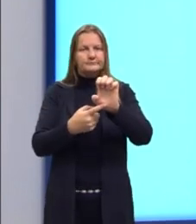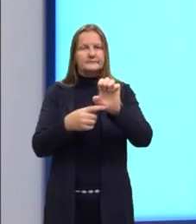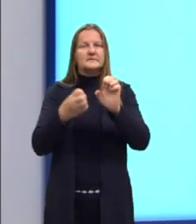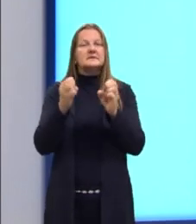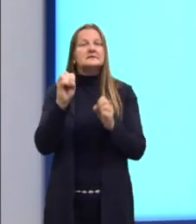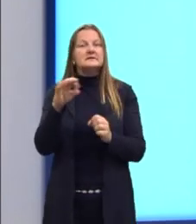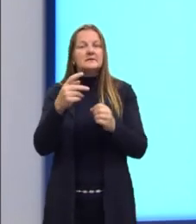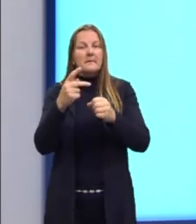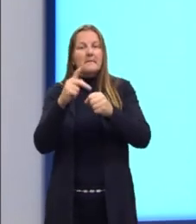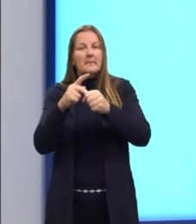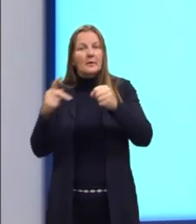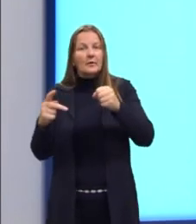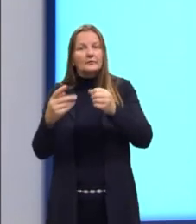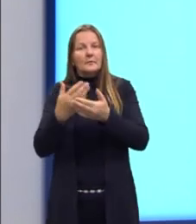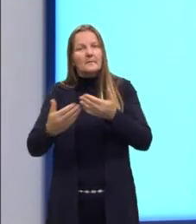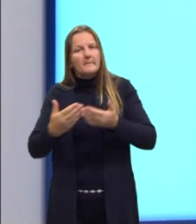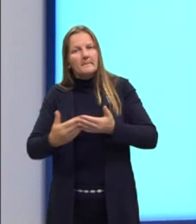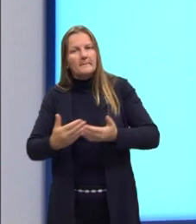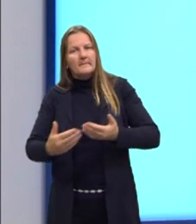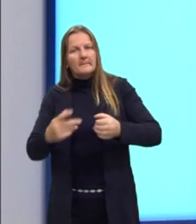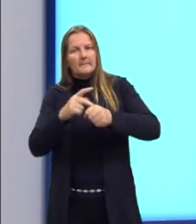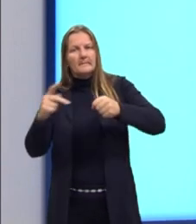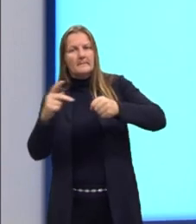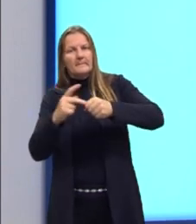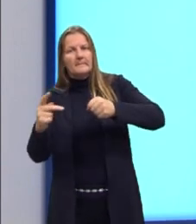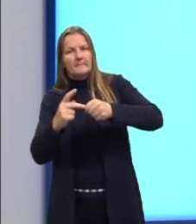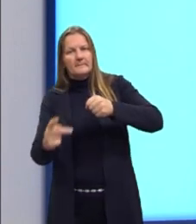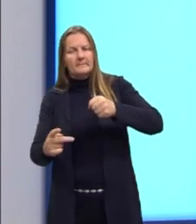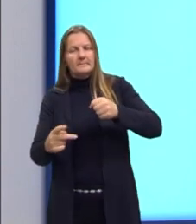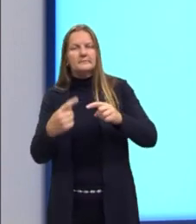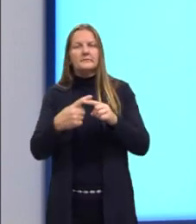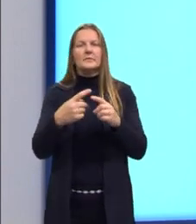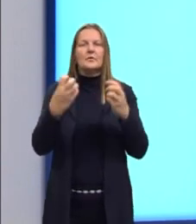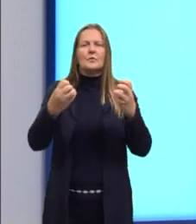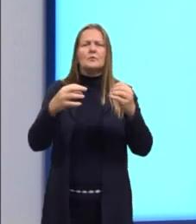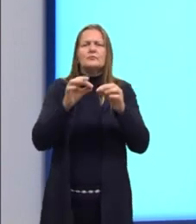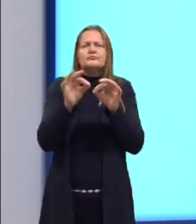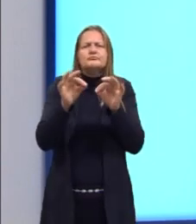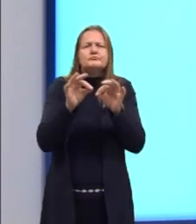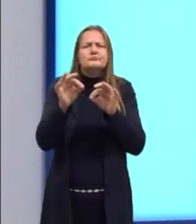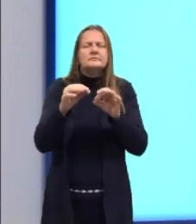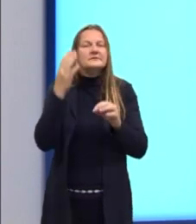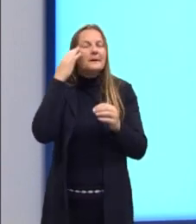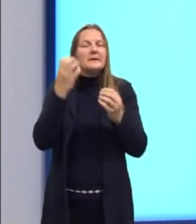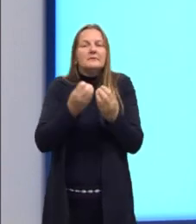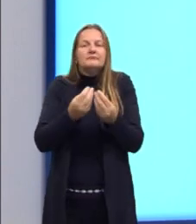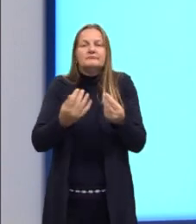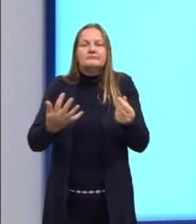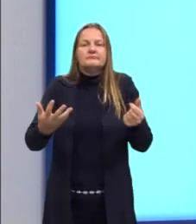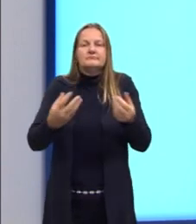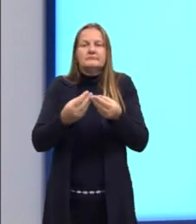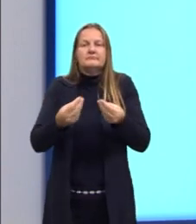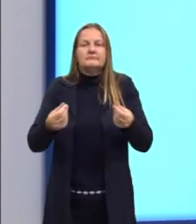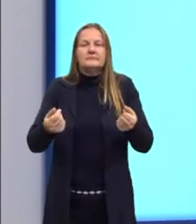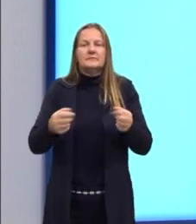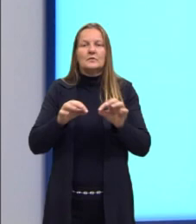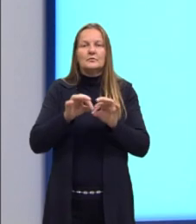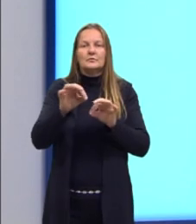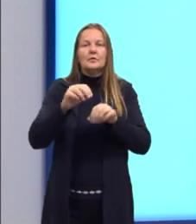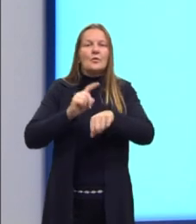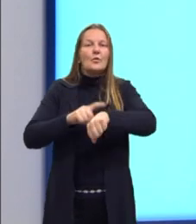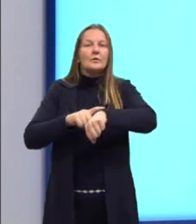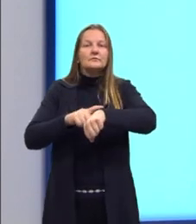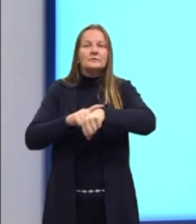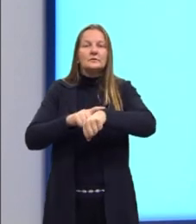perdendo o prótons estou mudando o elemento é né como que medida essa desintegração pode ser medida pelo tempo